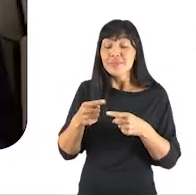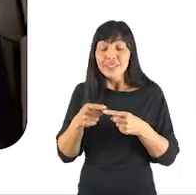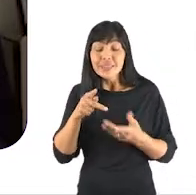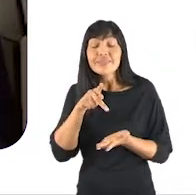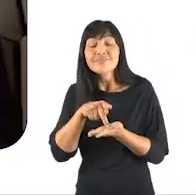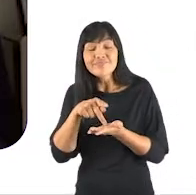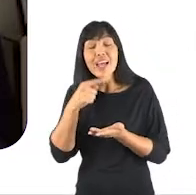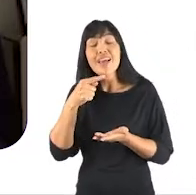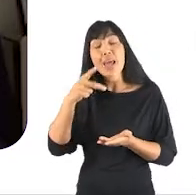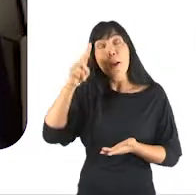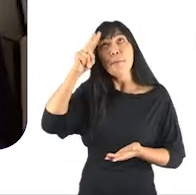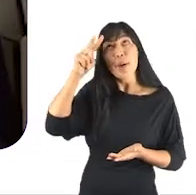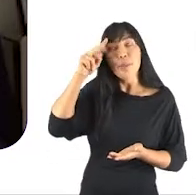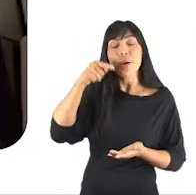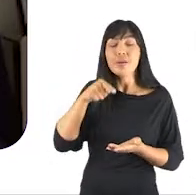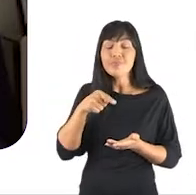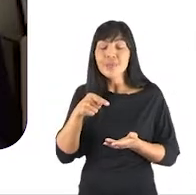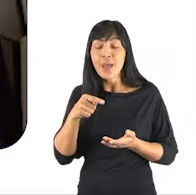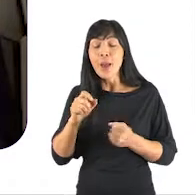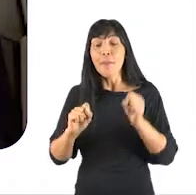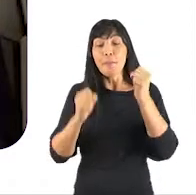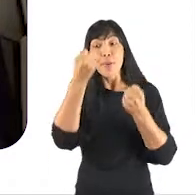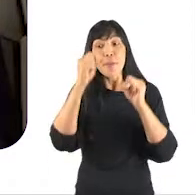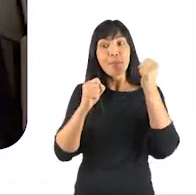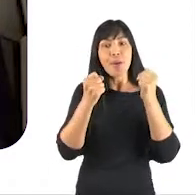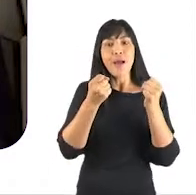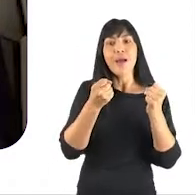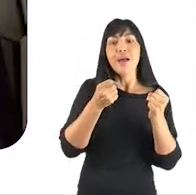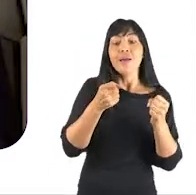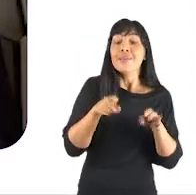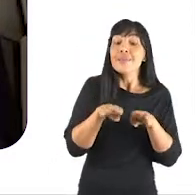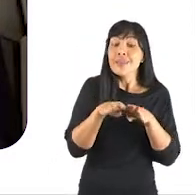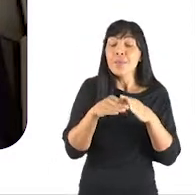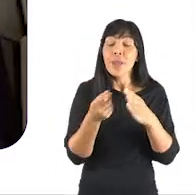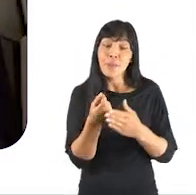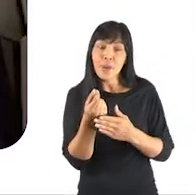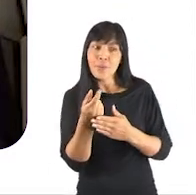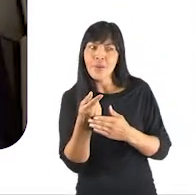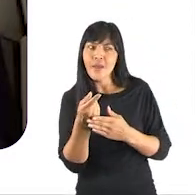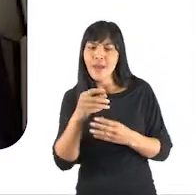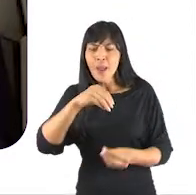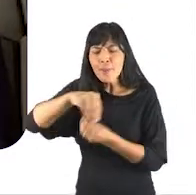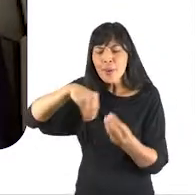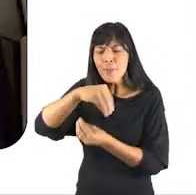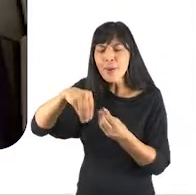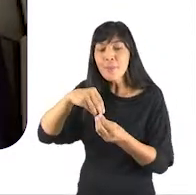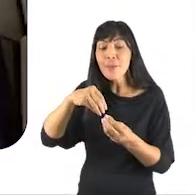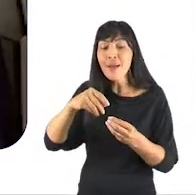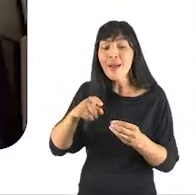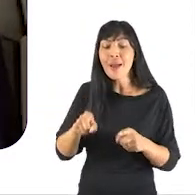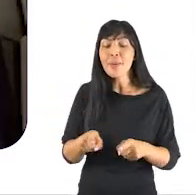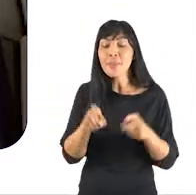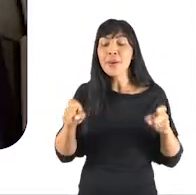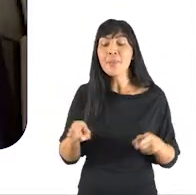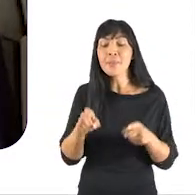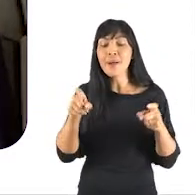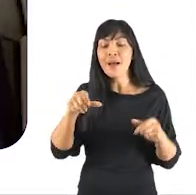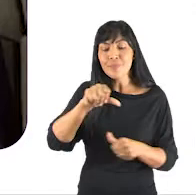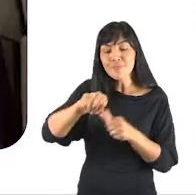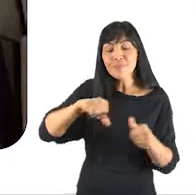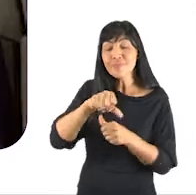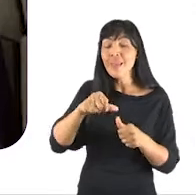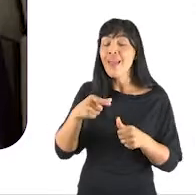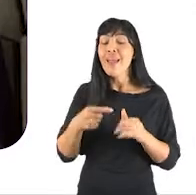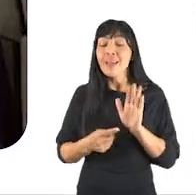sim, é importante lembrar que no setor industrial e no setor manufatureiro, esse movimento da transformação digital, ele é